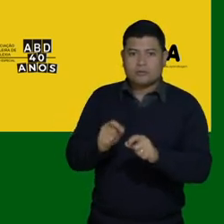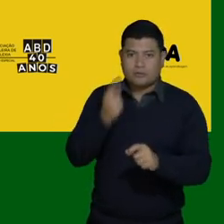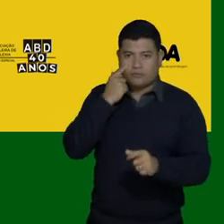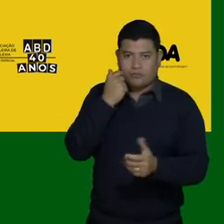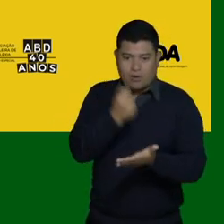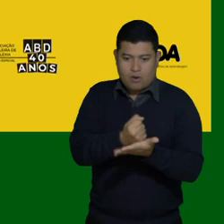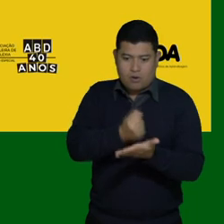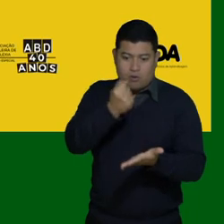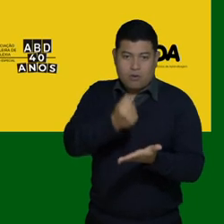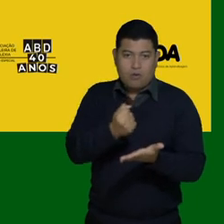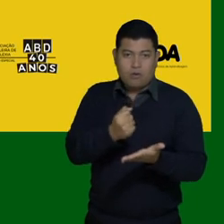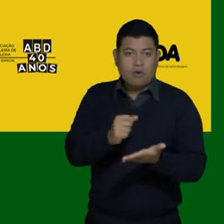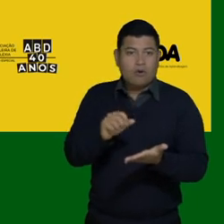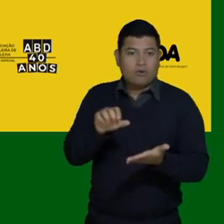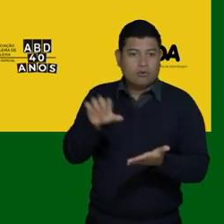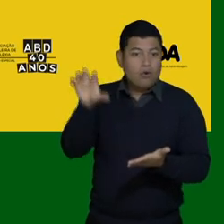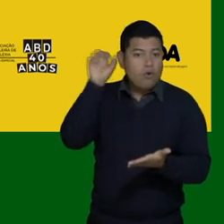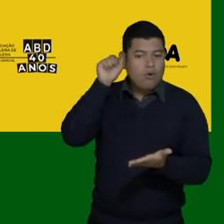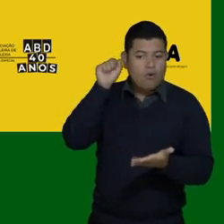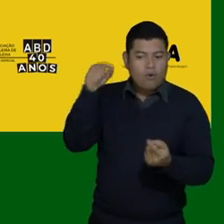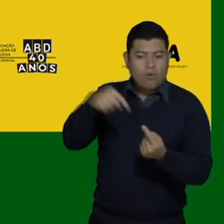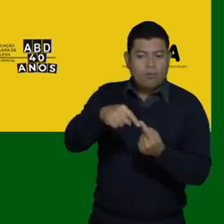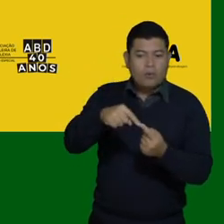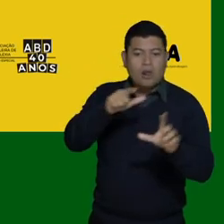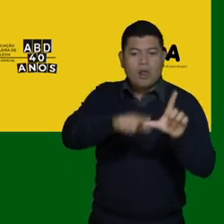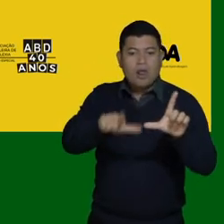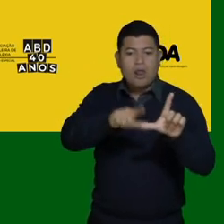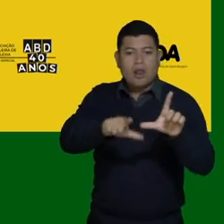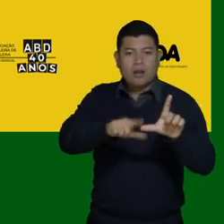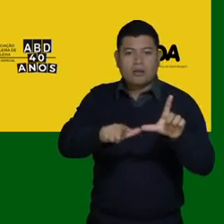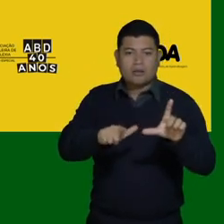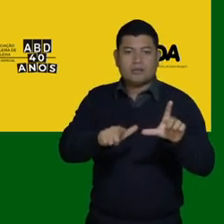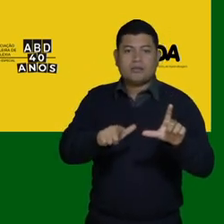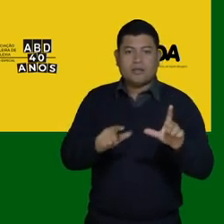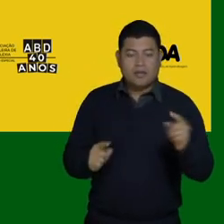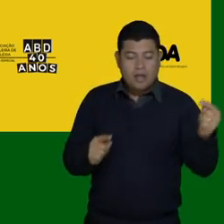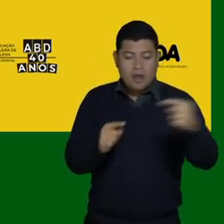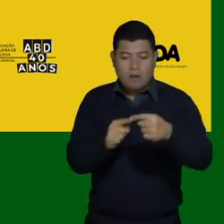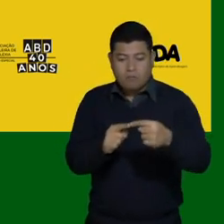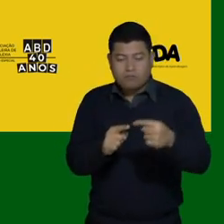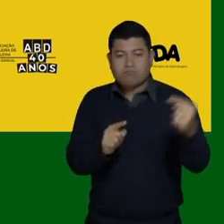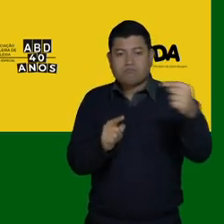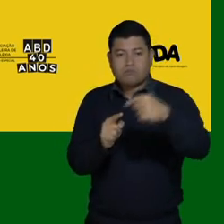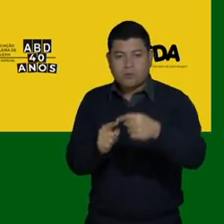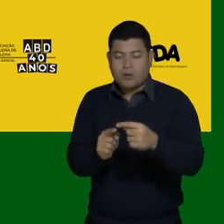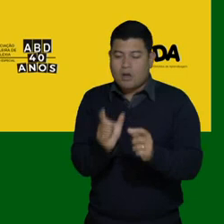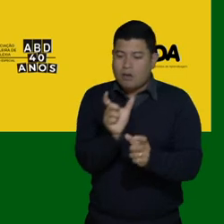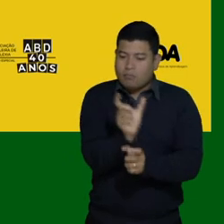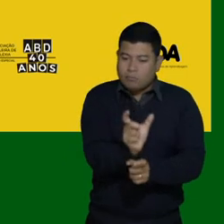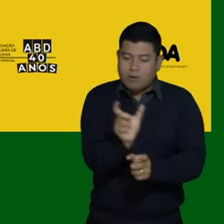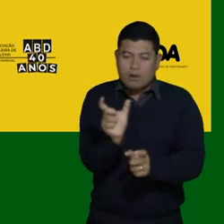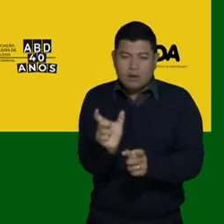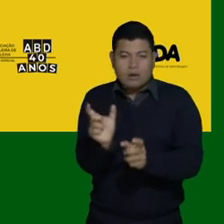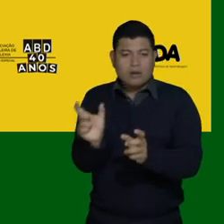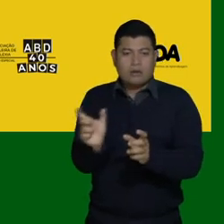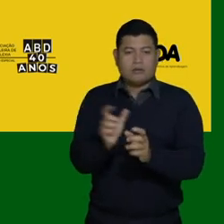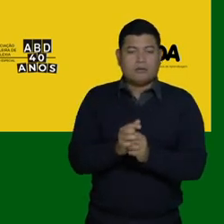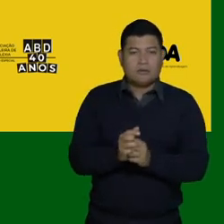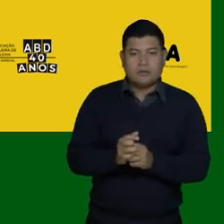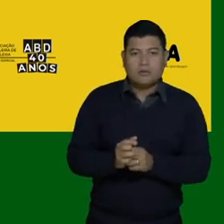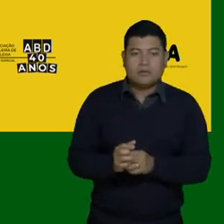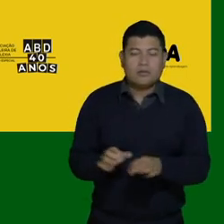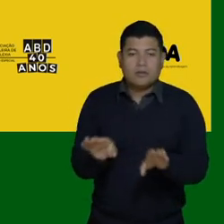som das Letras né aqui fala qual é a letra aqui qual é a sílaba a palavrinha e o desenho